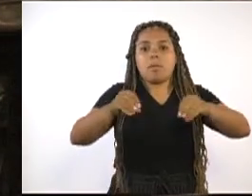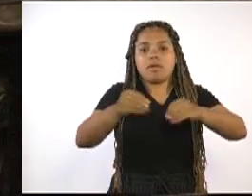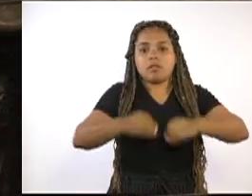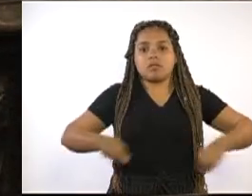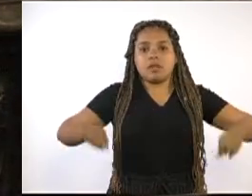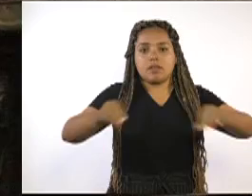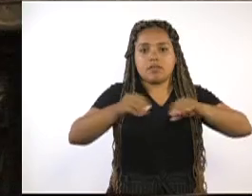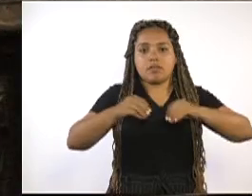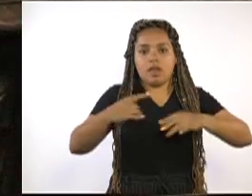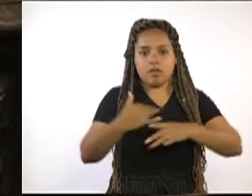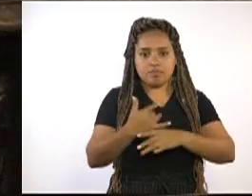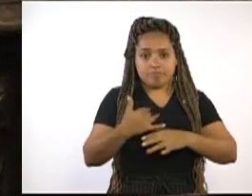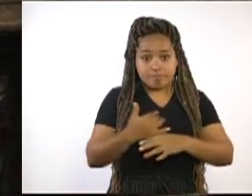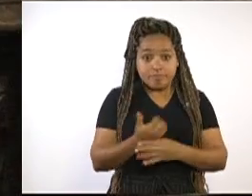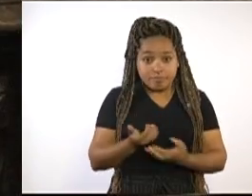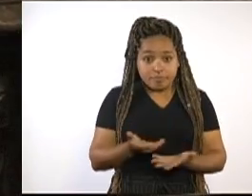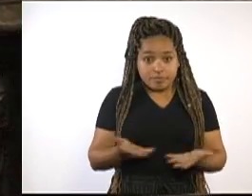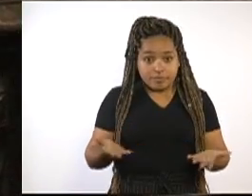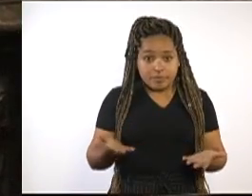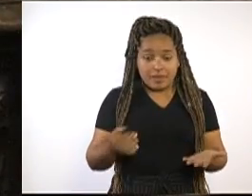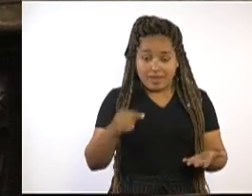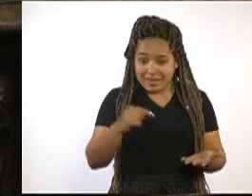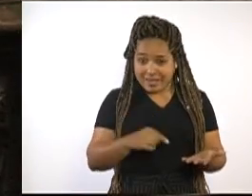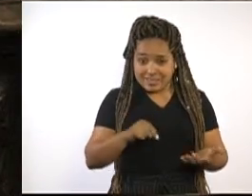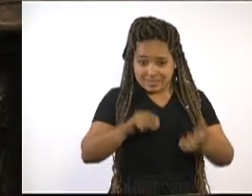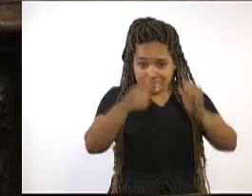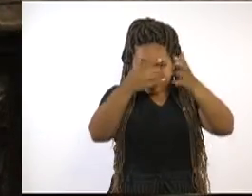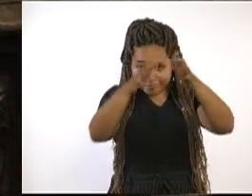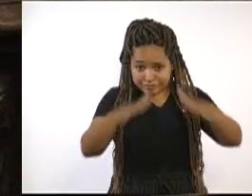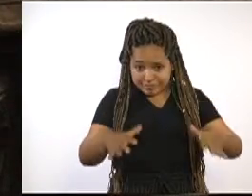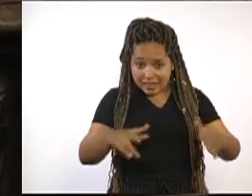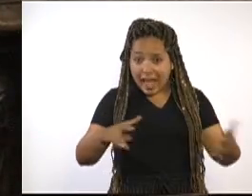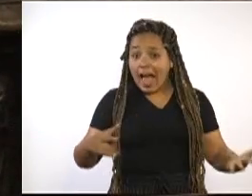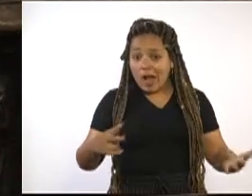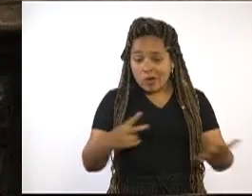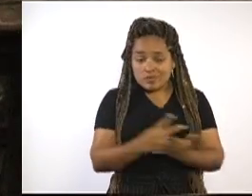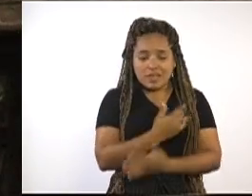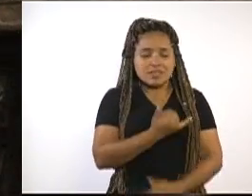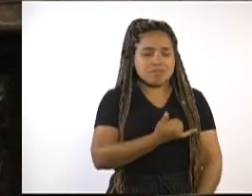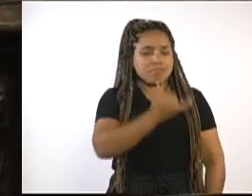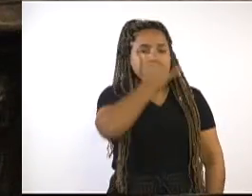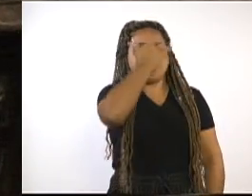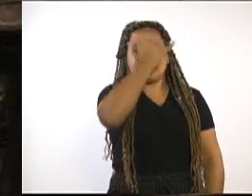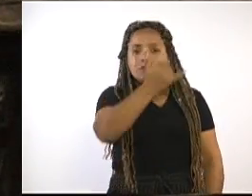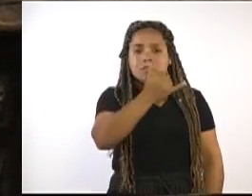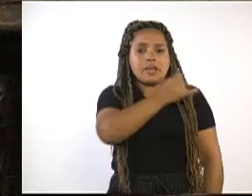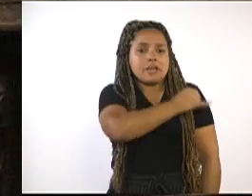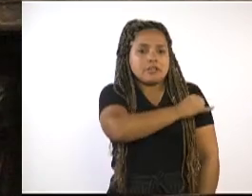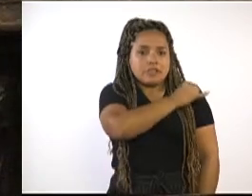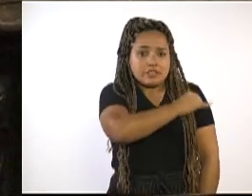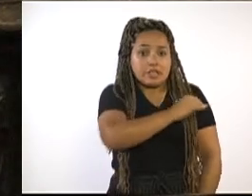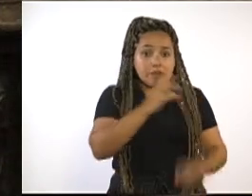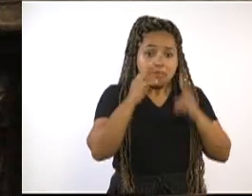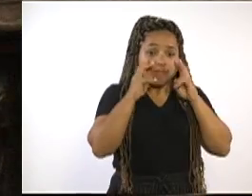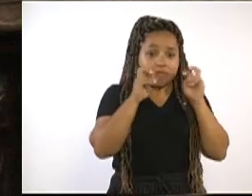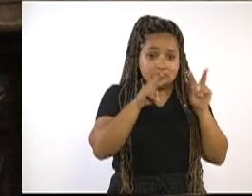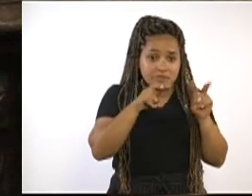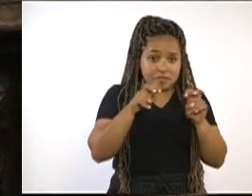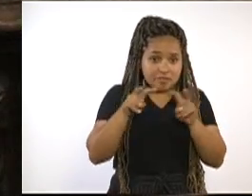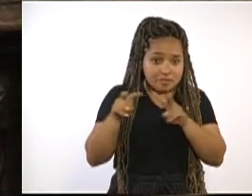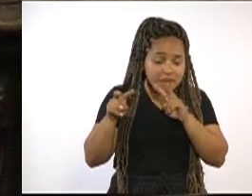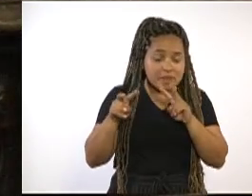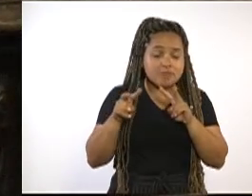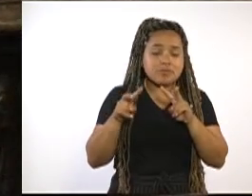urbano. Essas tragédias que acontecem no Rio de Janeiro e como vimos